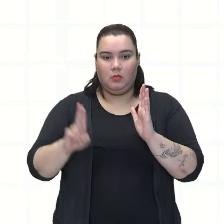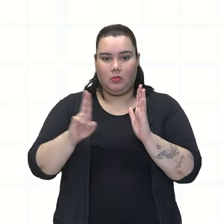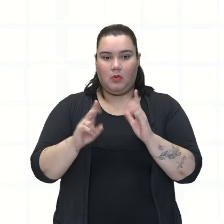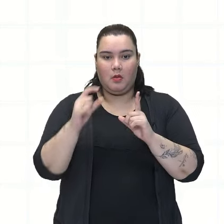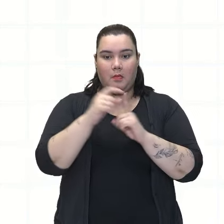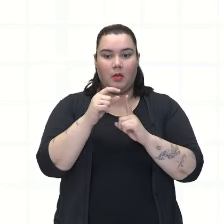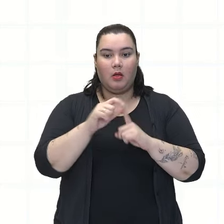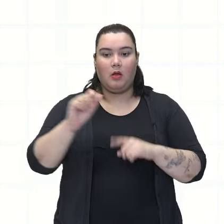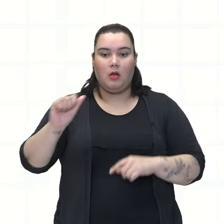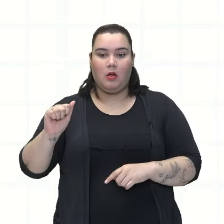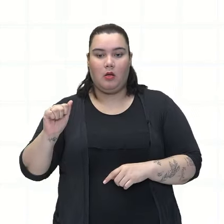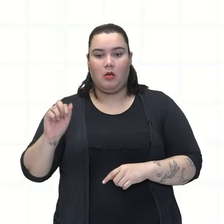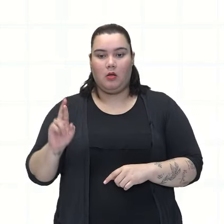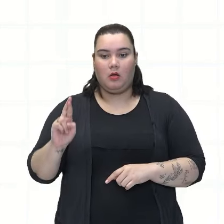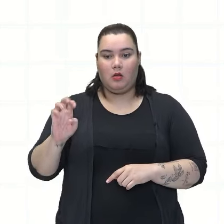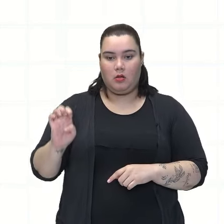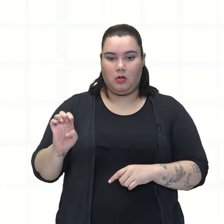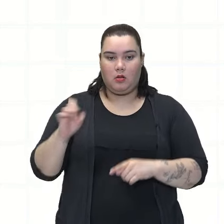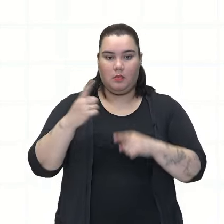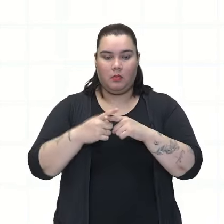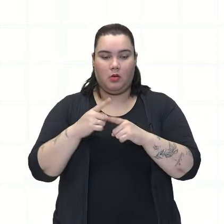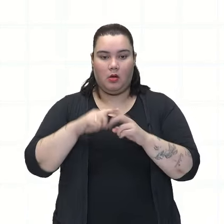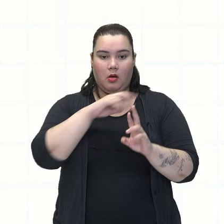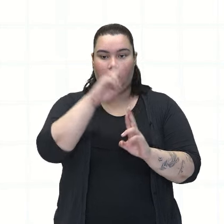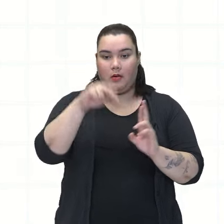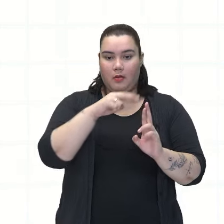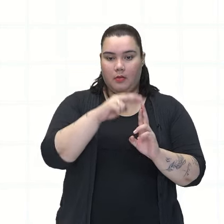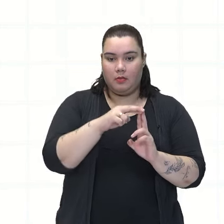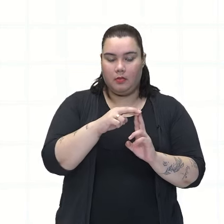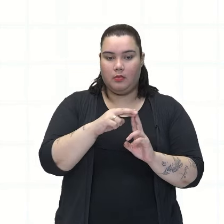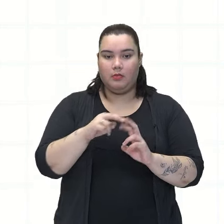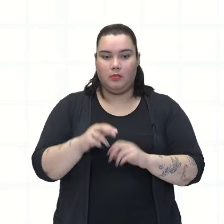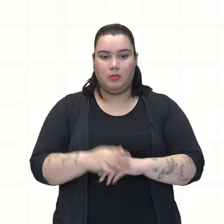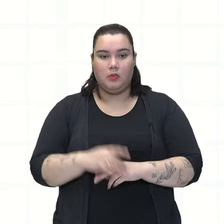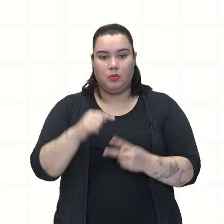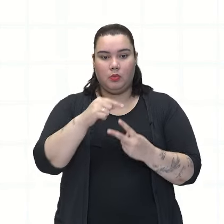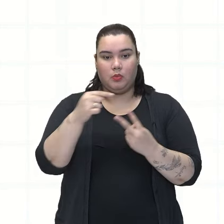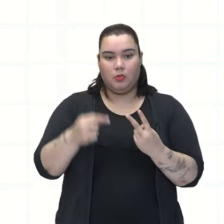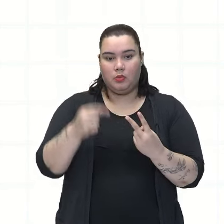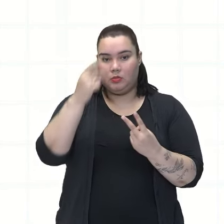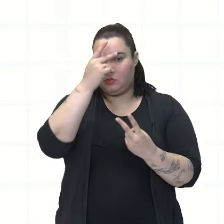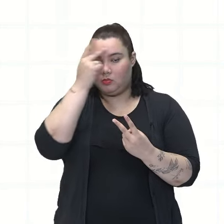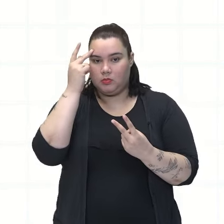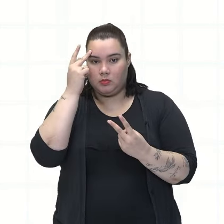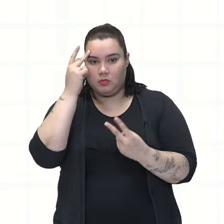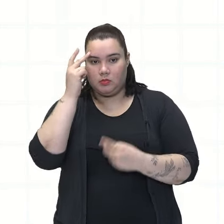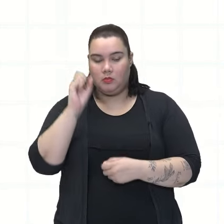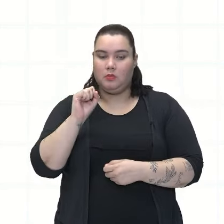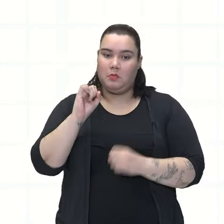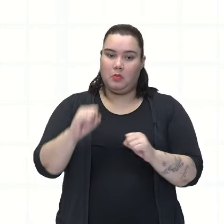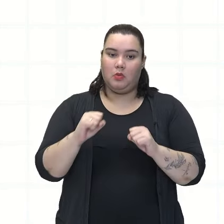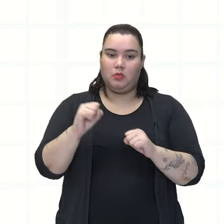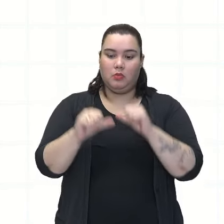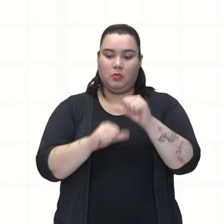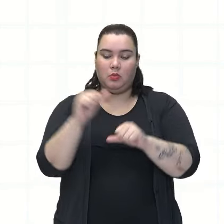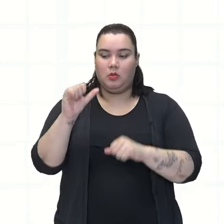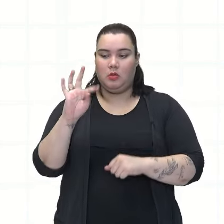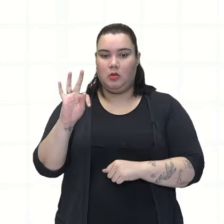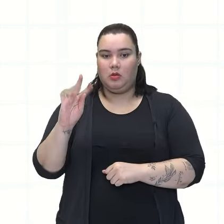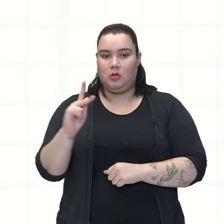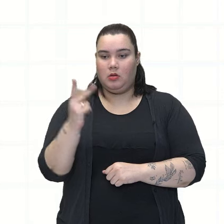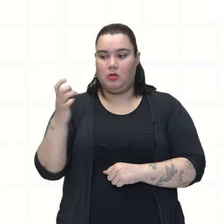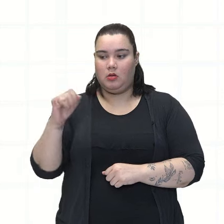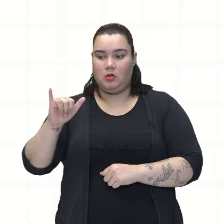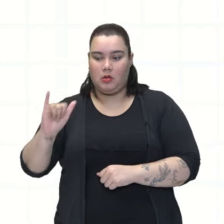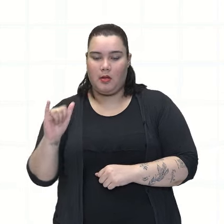não é? Are, porque eu estou falando do Louis and Karen. Se eu for substituir por um pronome pessoal, seria eles